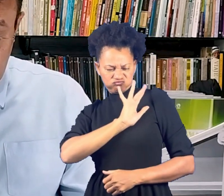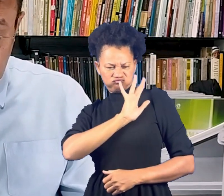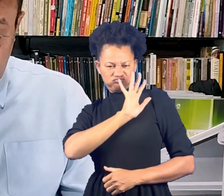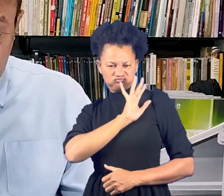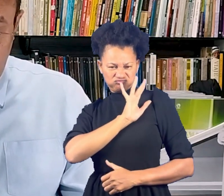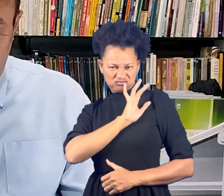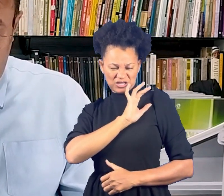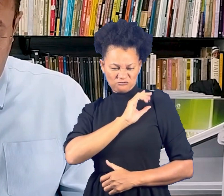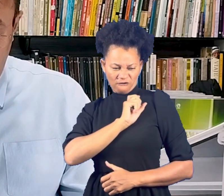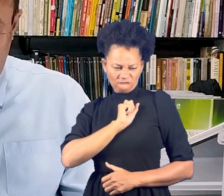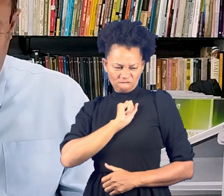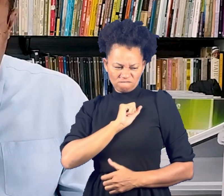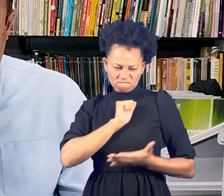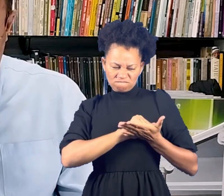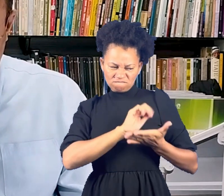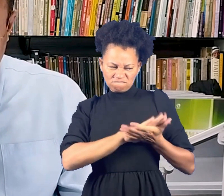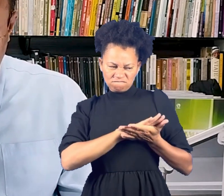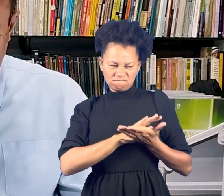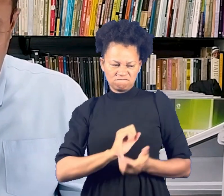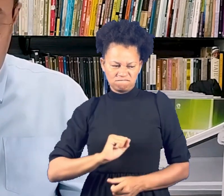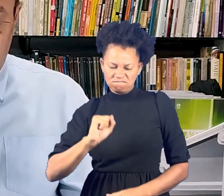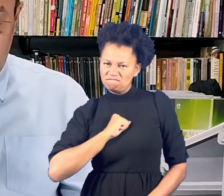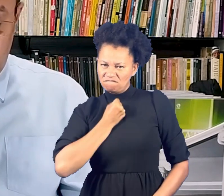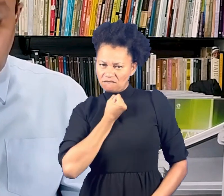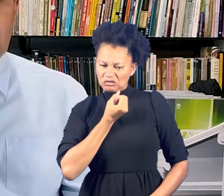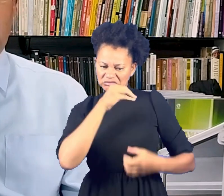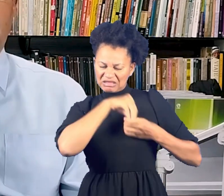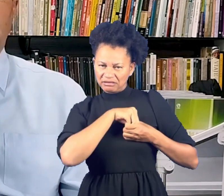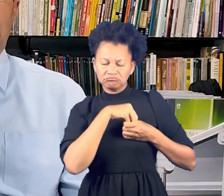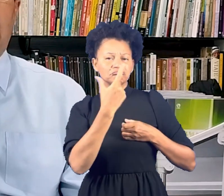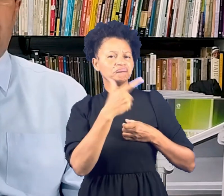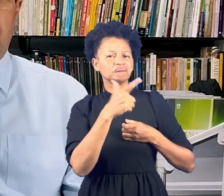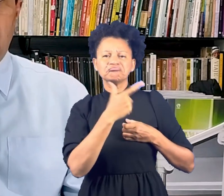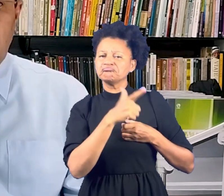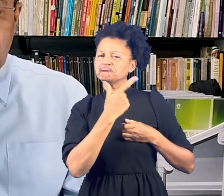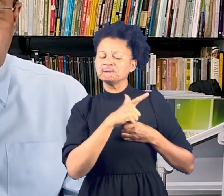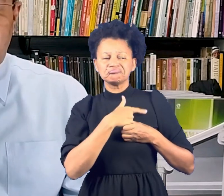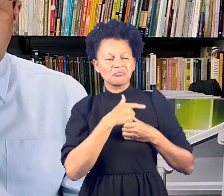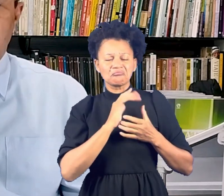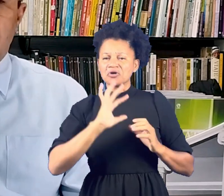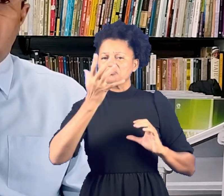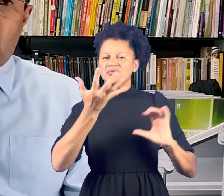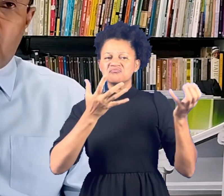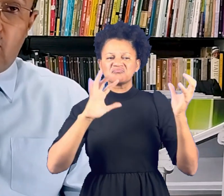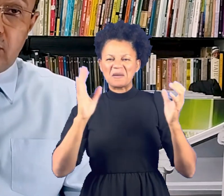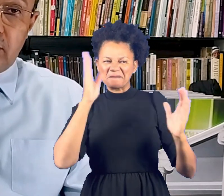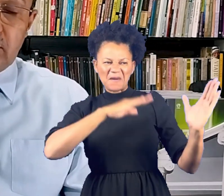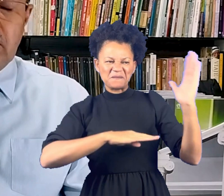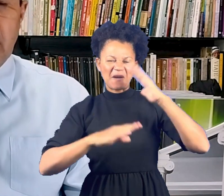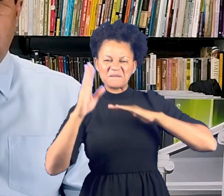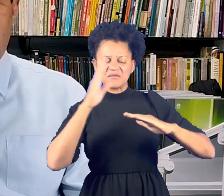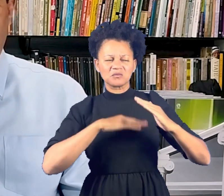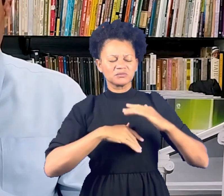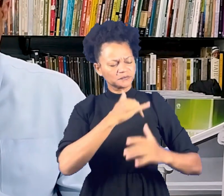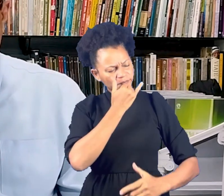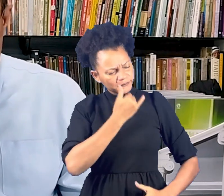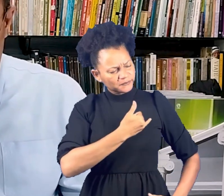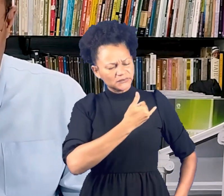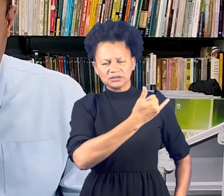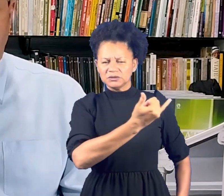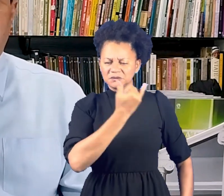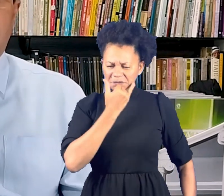a vingança nem o ódio no coração. Ele está pronto a perdoar seus algozes. O